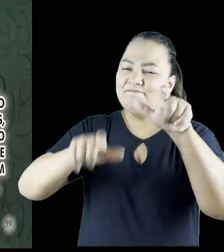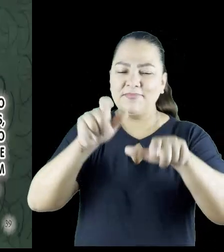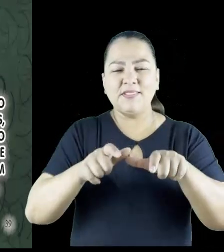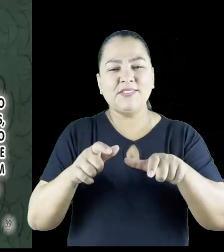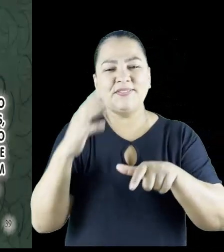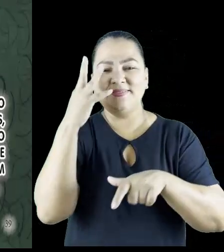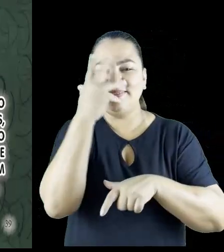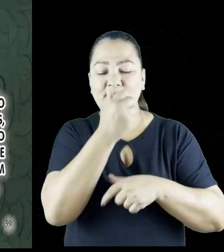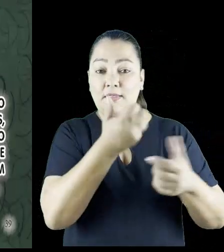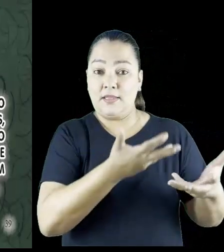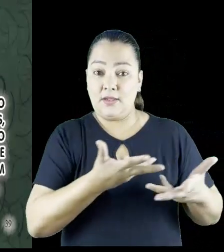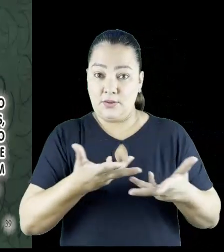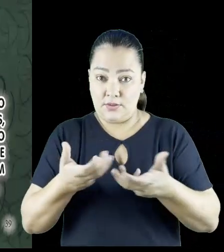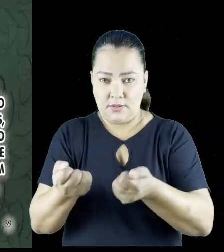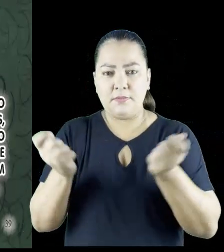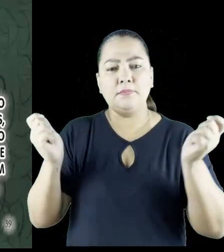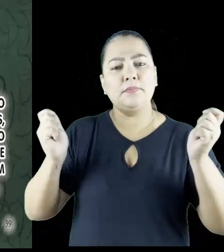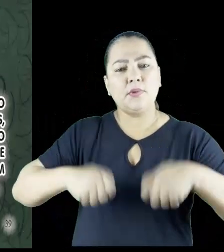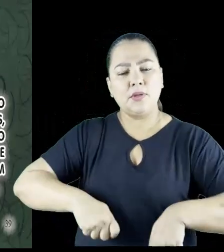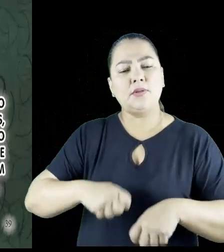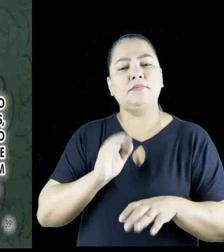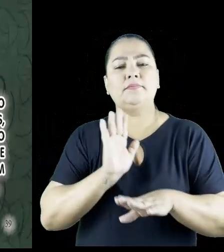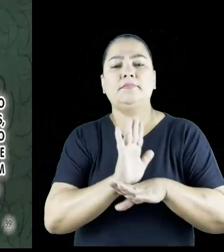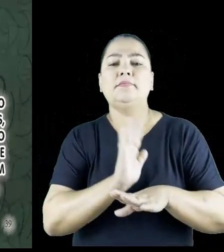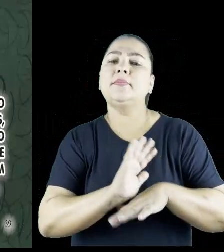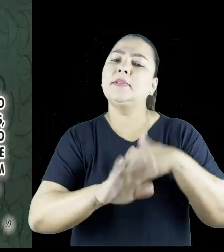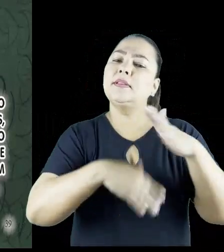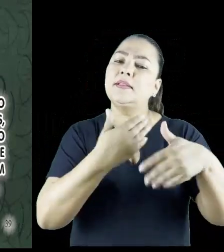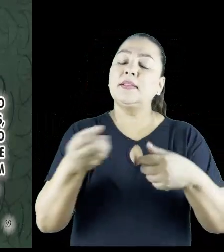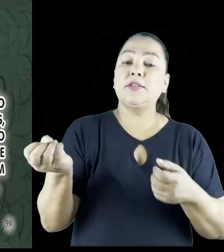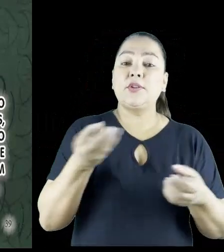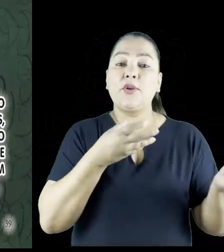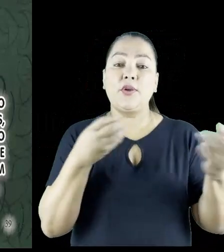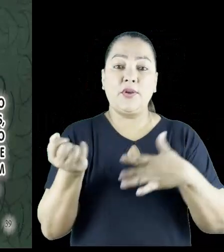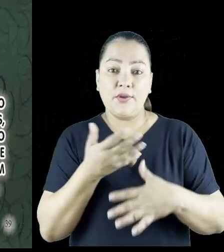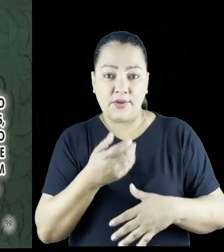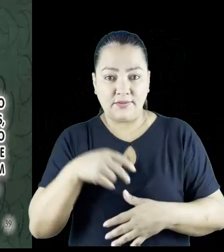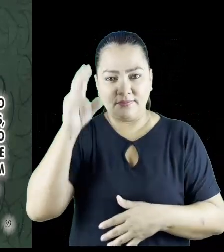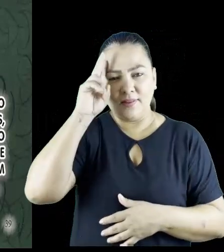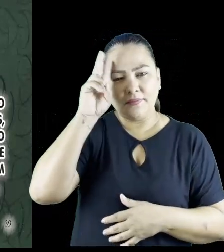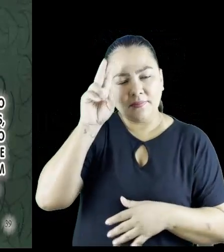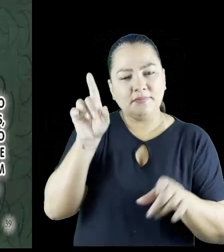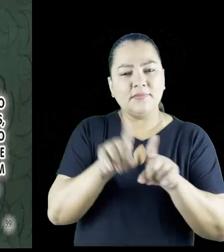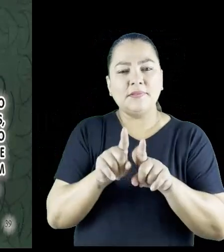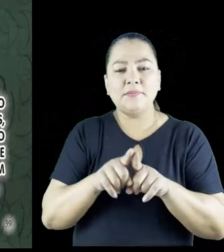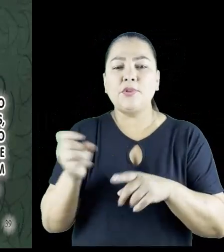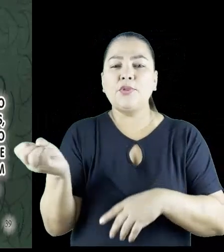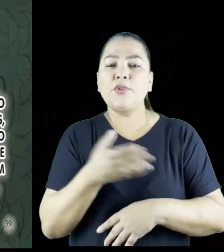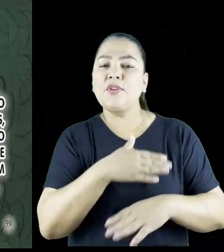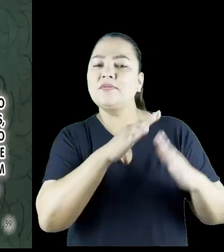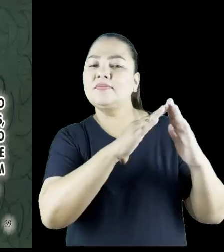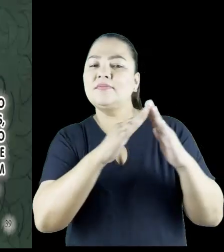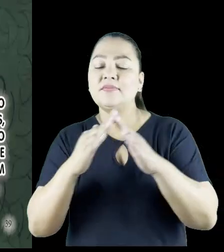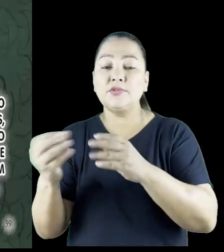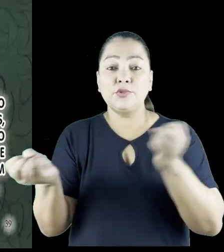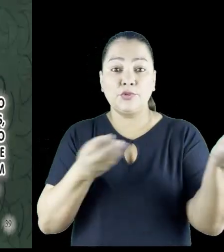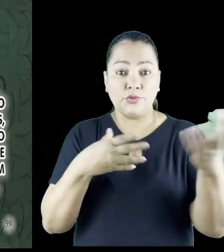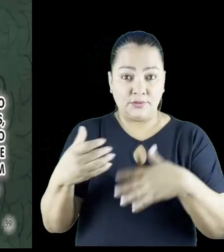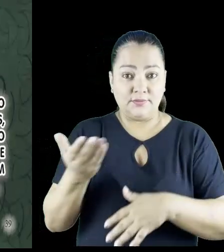sua gente linda e acolhedora, pode ajudá-los a construir novas lembranças, bem como ser um novo